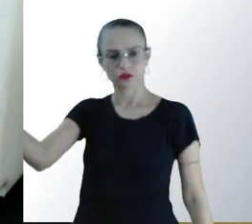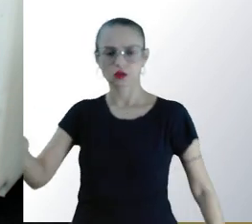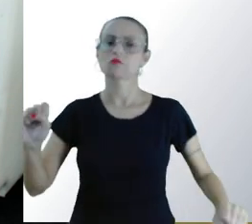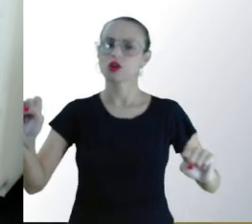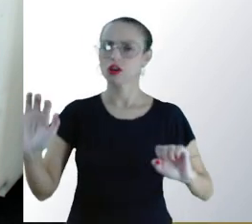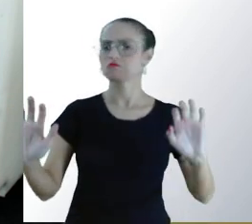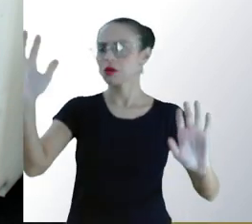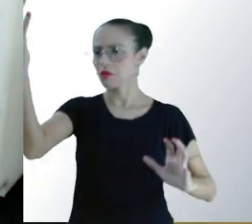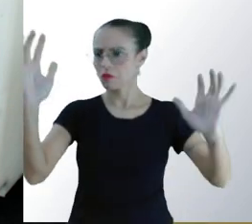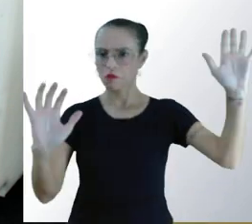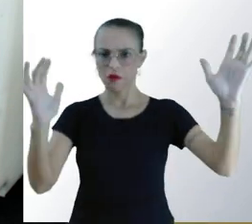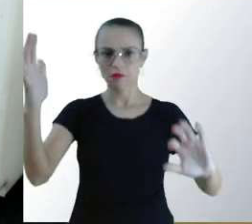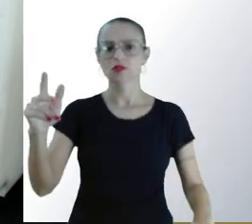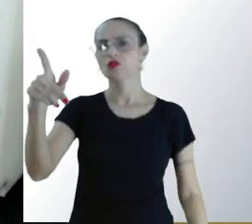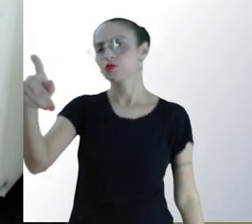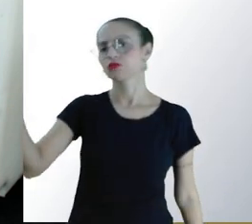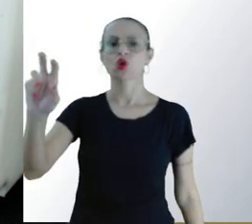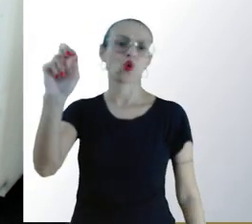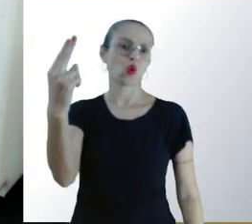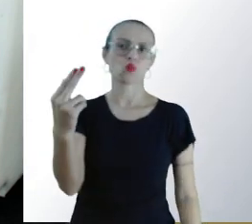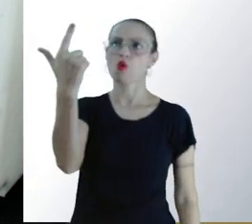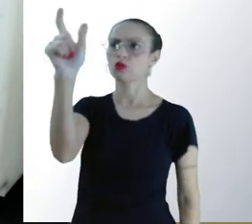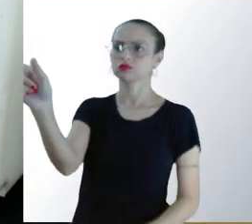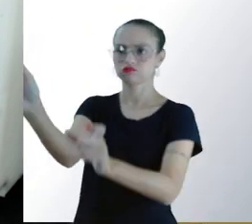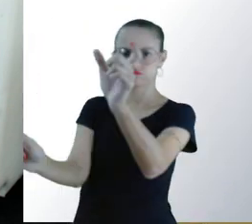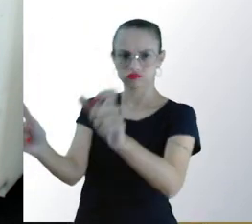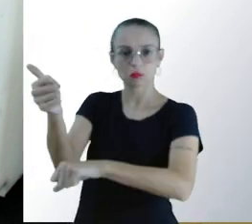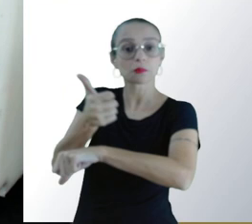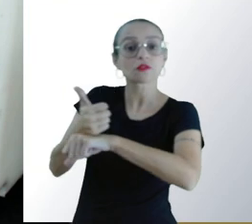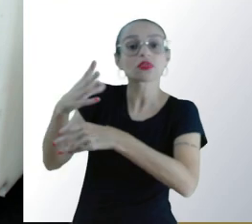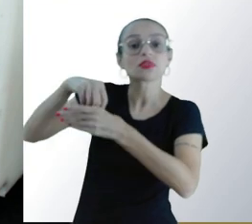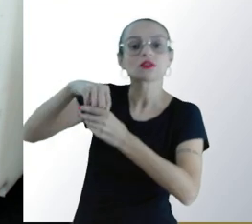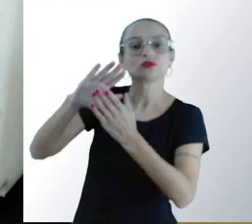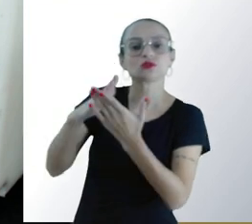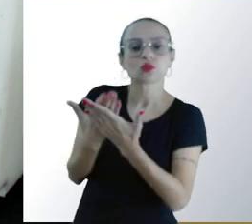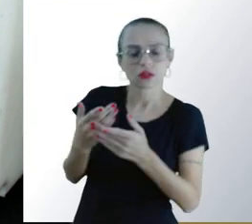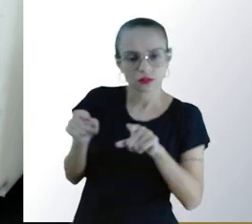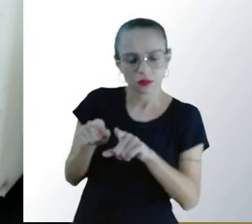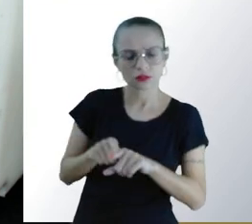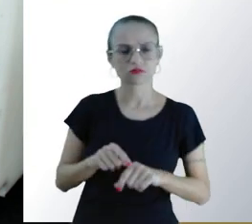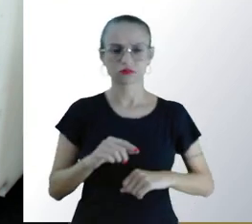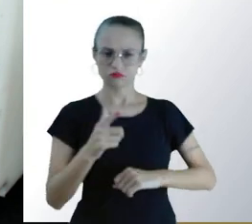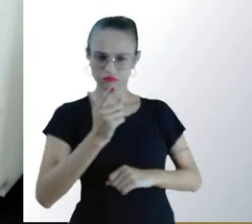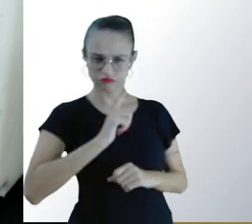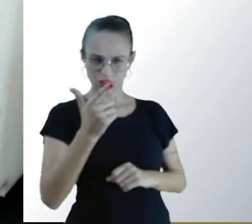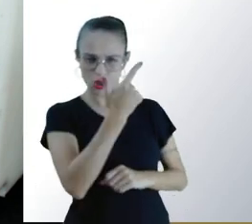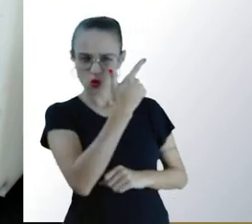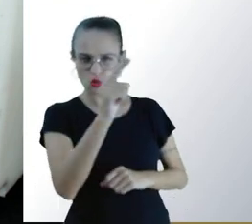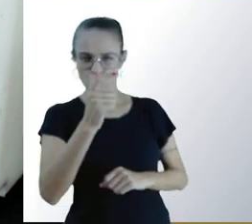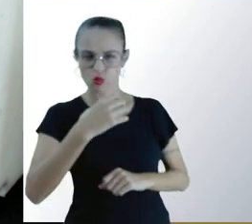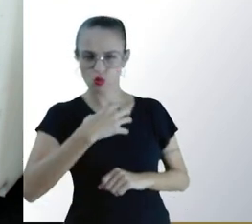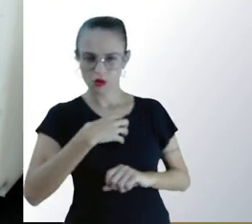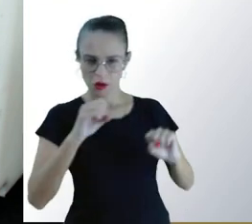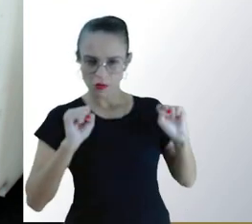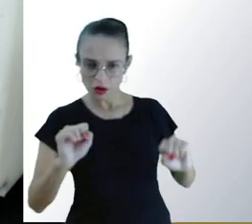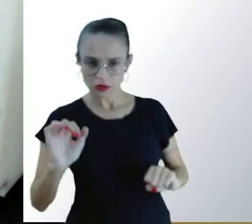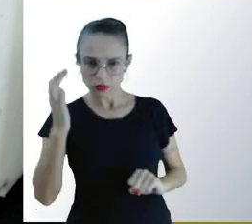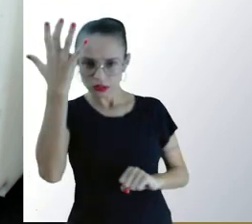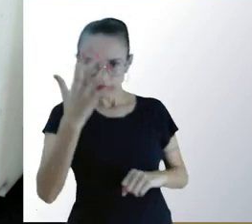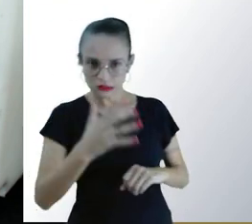acontecer, professor, mas qualquer outro profissional da escola também, né? Existe alguma outra forma que pode